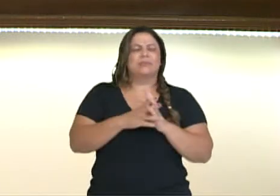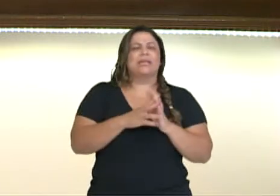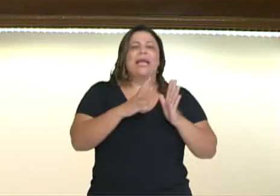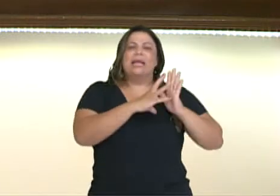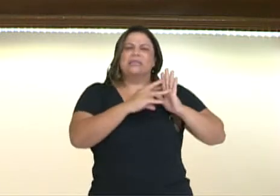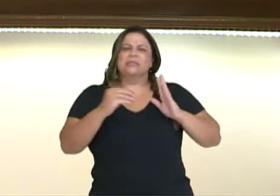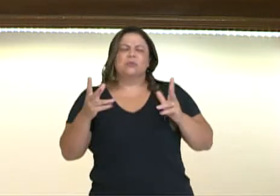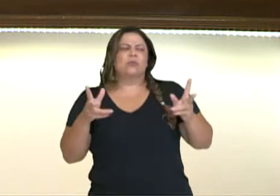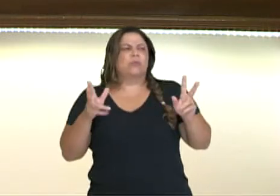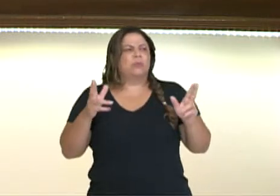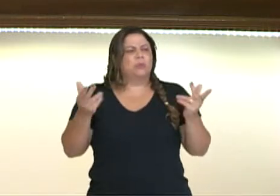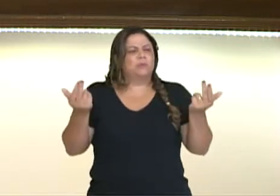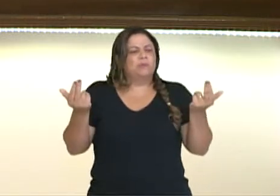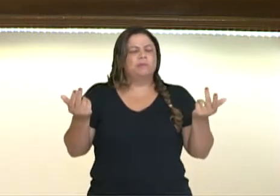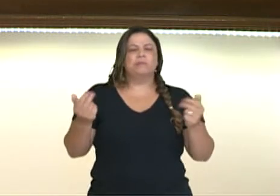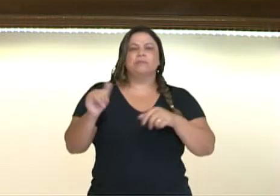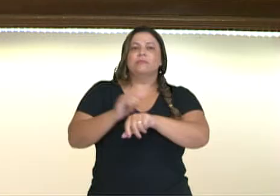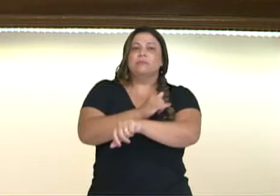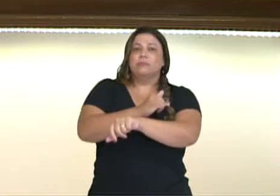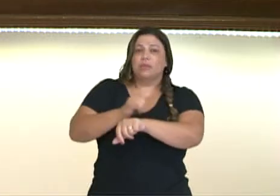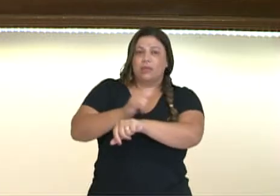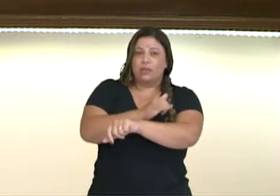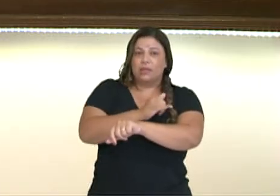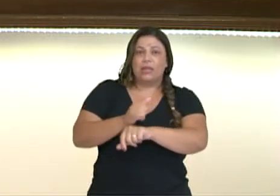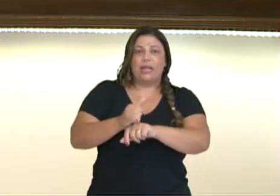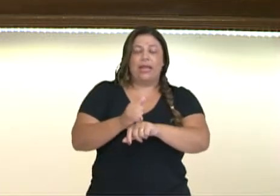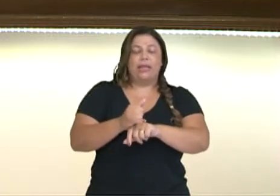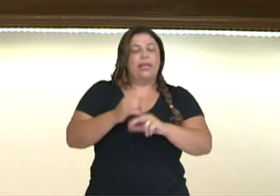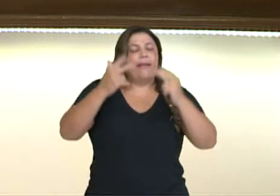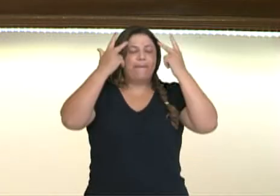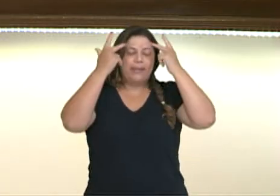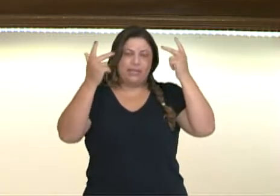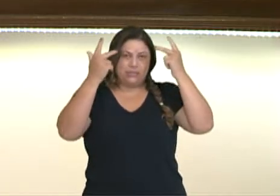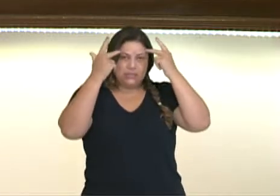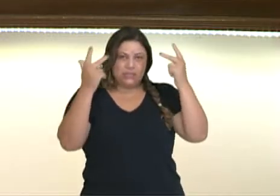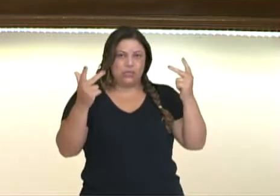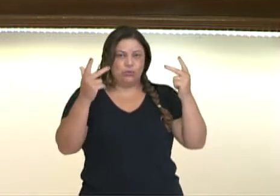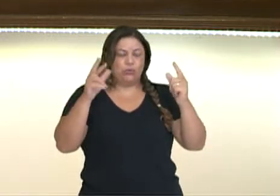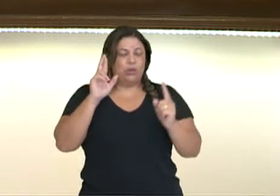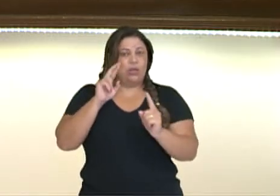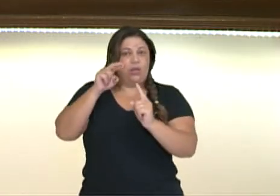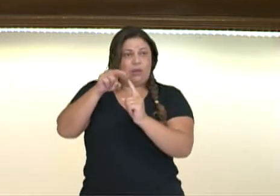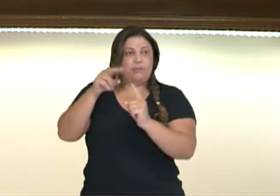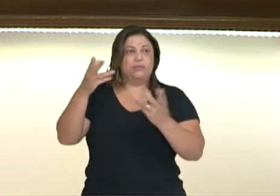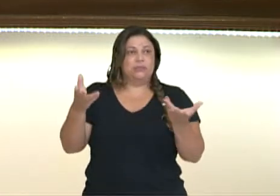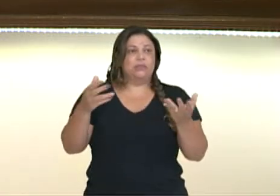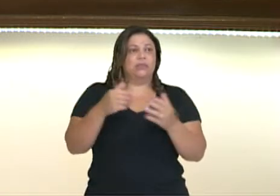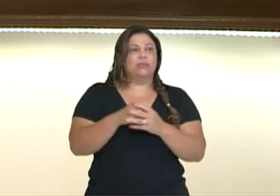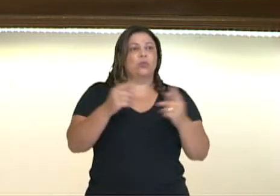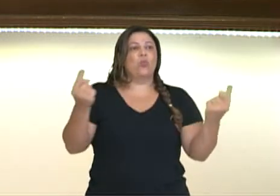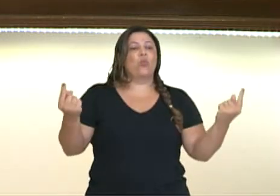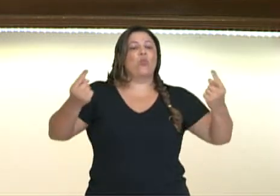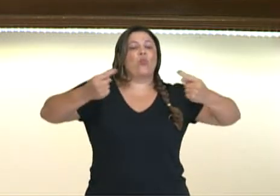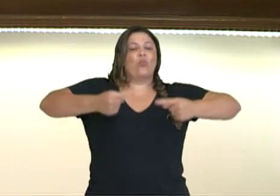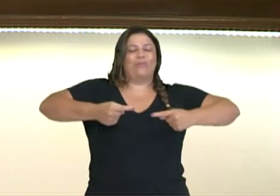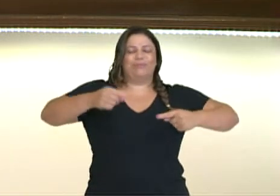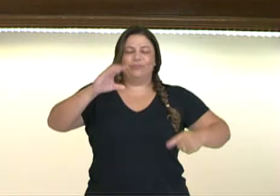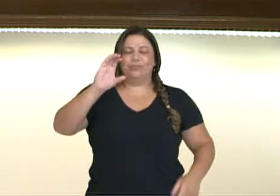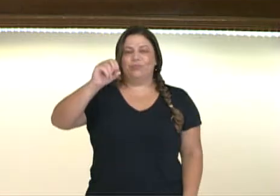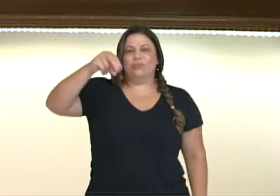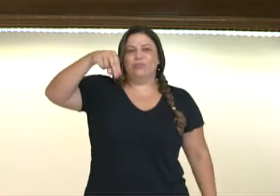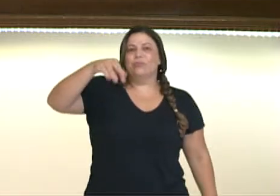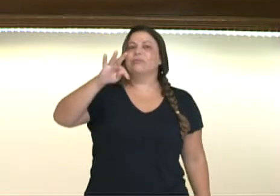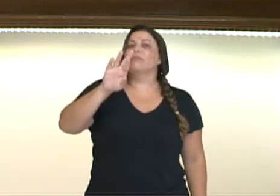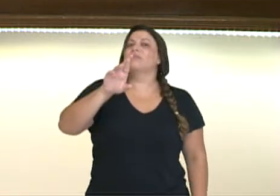uma técnica que torna de maneira mais natural a representação, que é o contraposto. É você tentar colocar